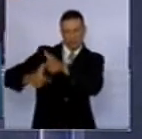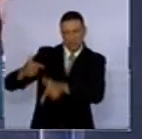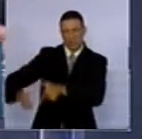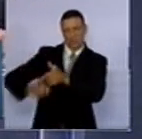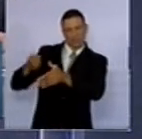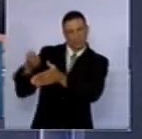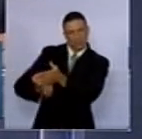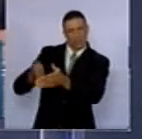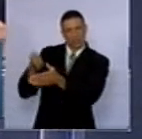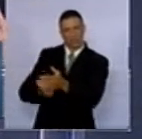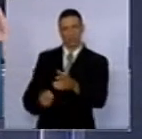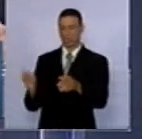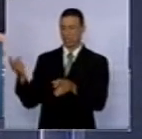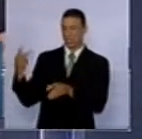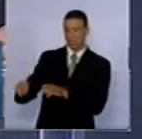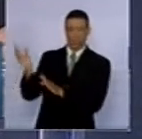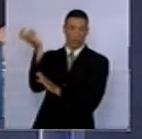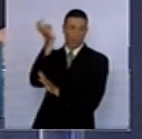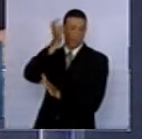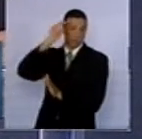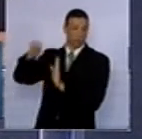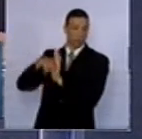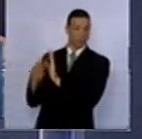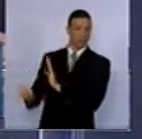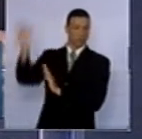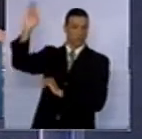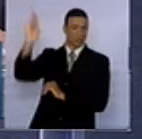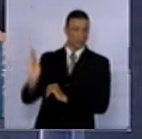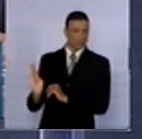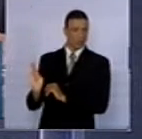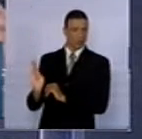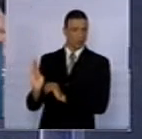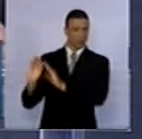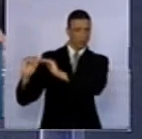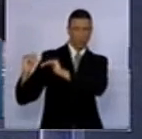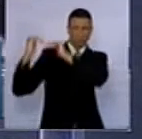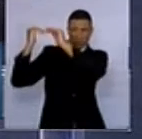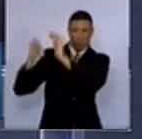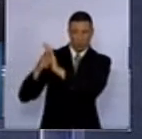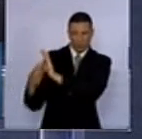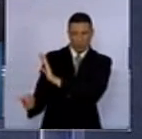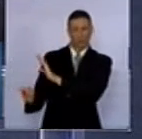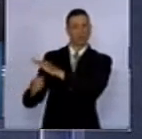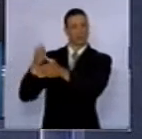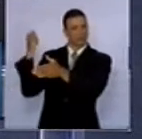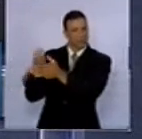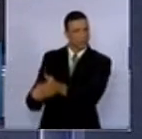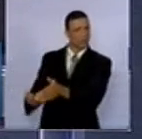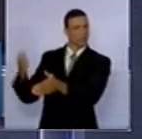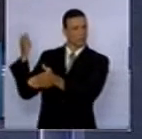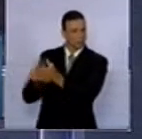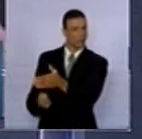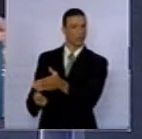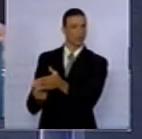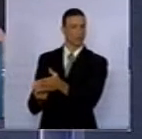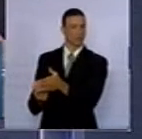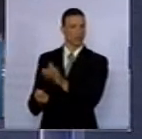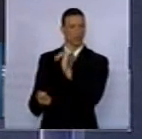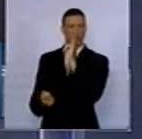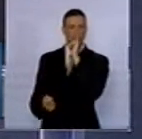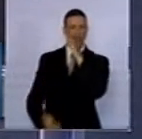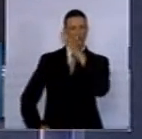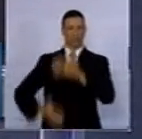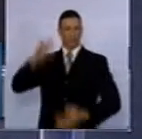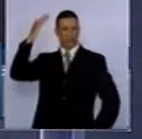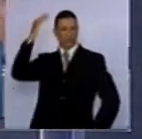defendido a cultura nacional a soberania nacional e que efetivamente sabe que a gente não pode ter qualquer tipo de